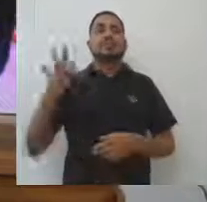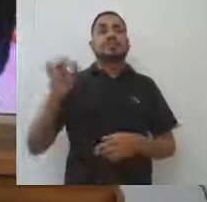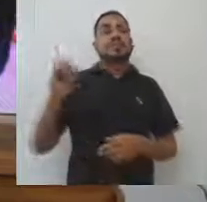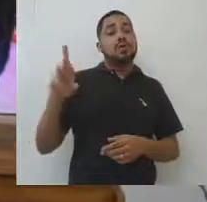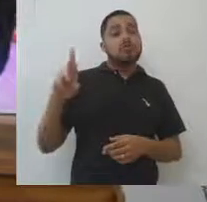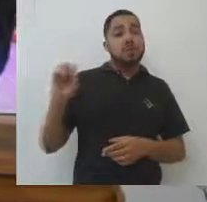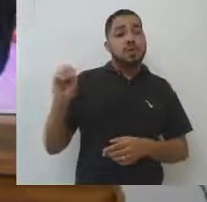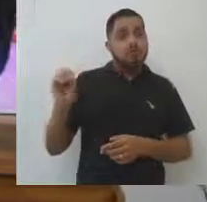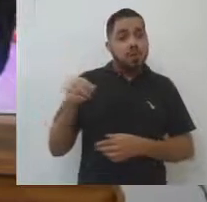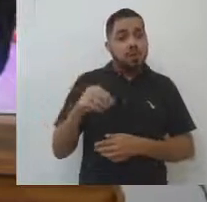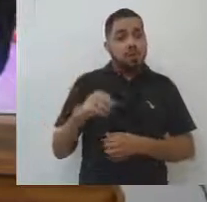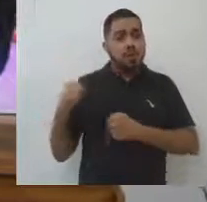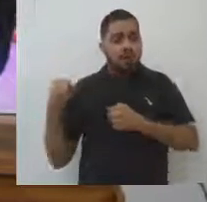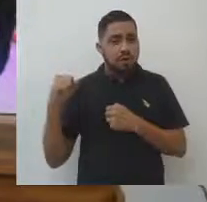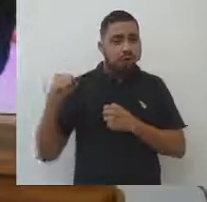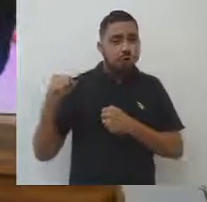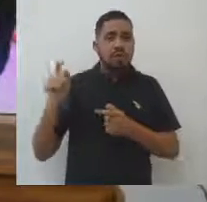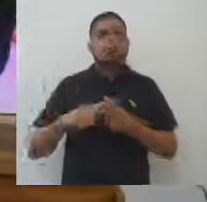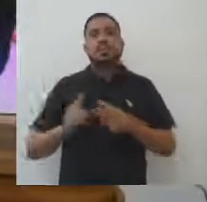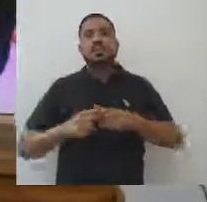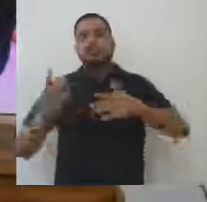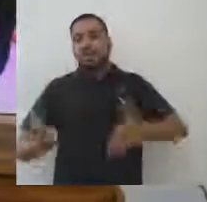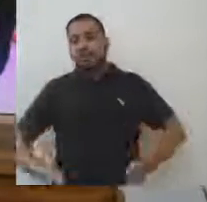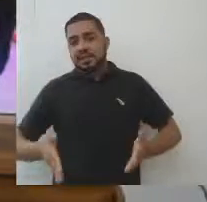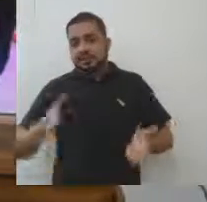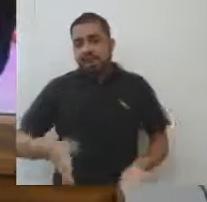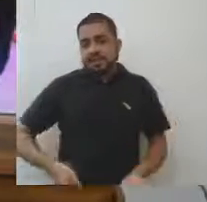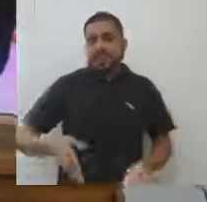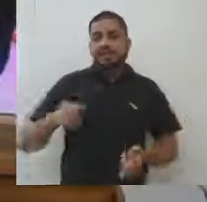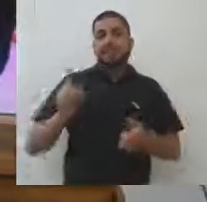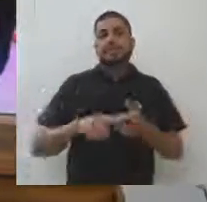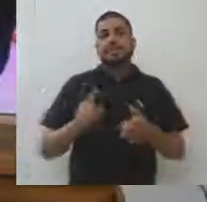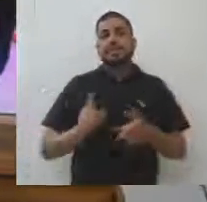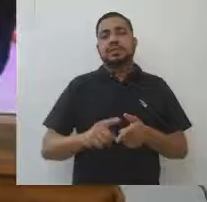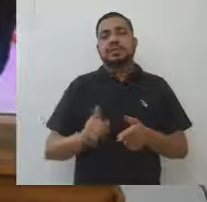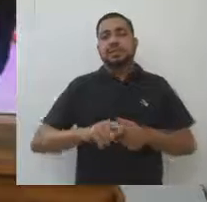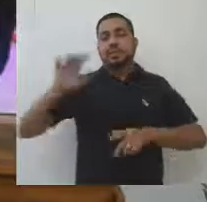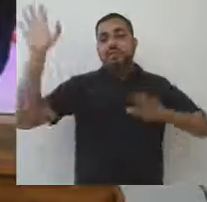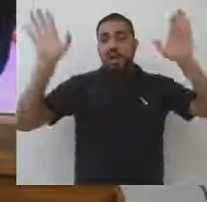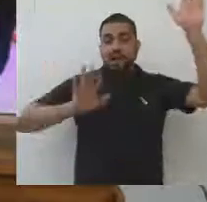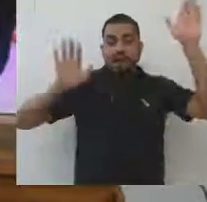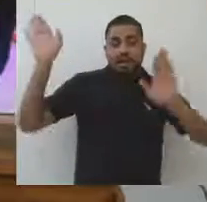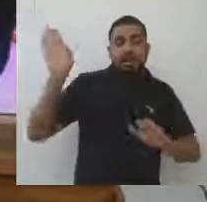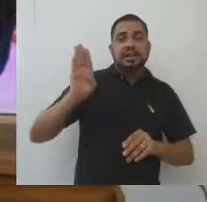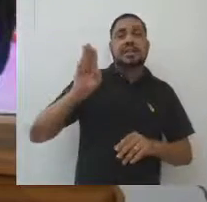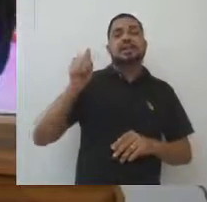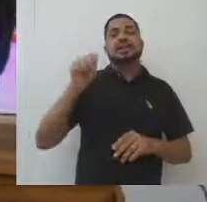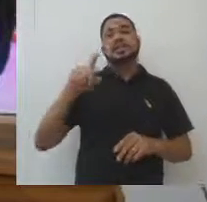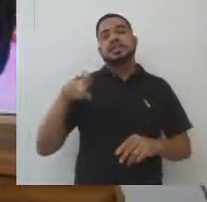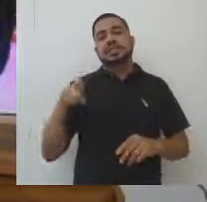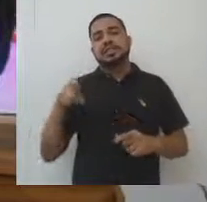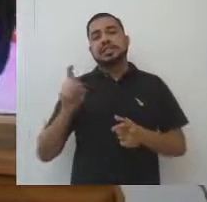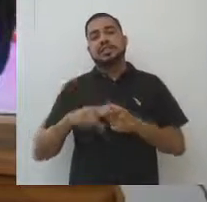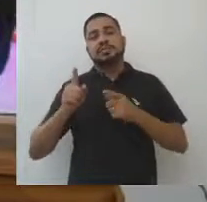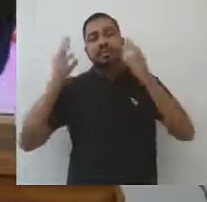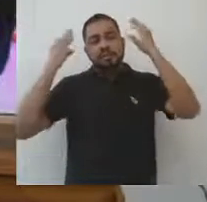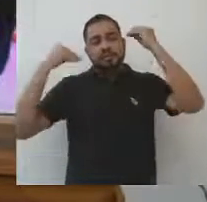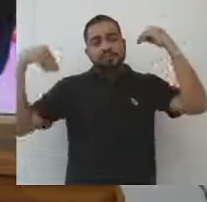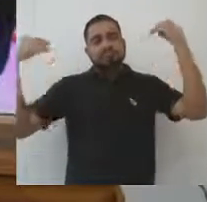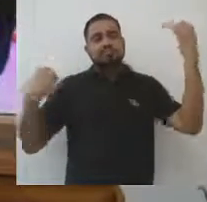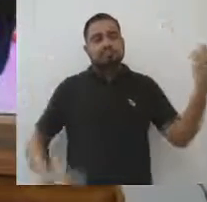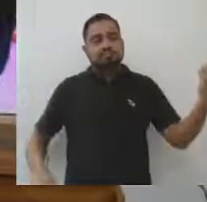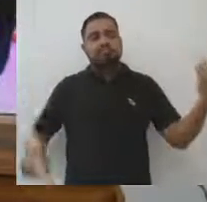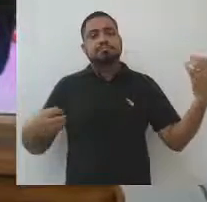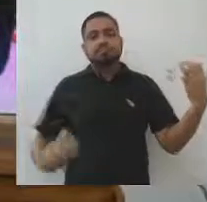a questão do passinho, a questão do axé, do sertanejo.